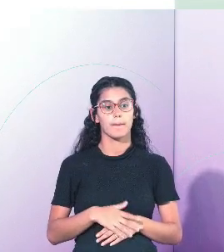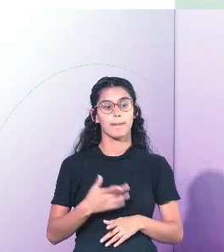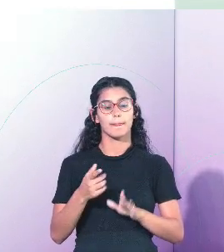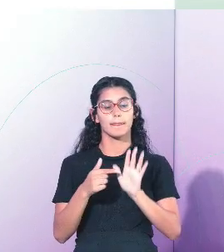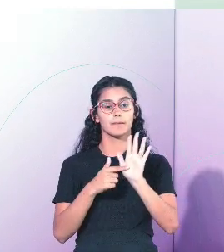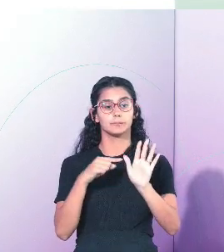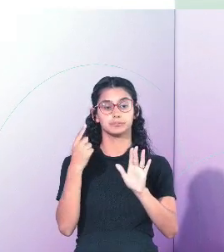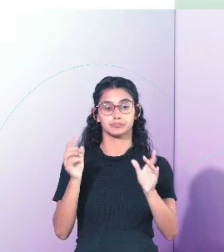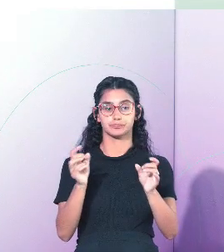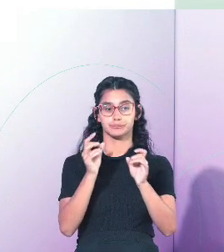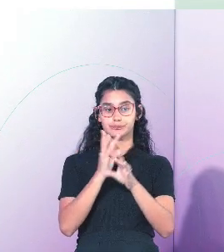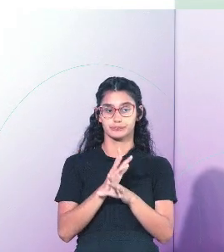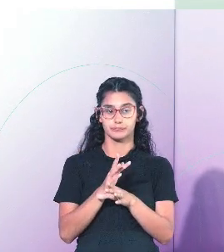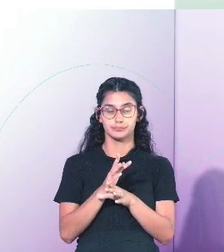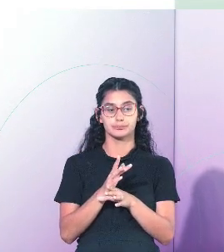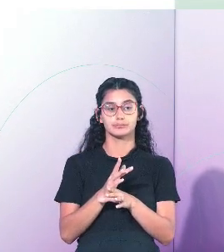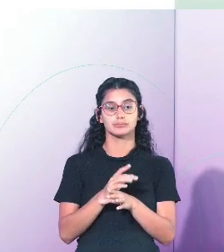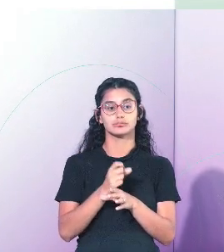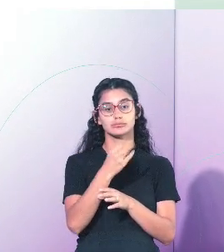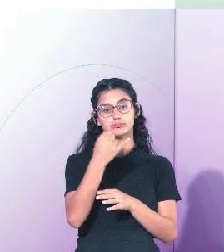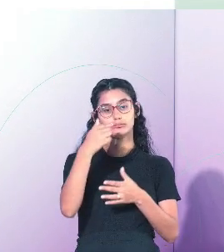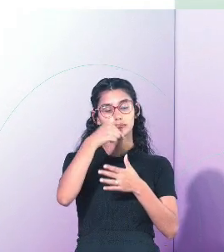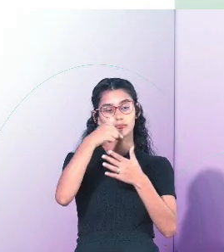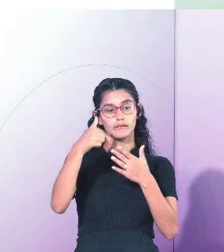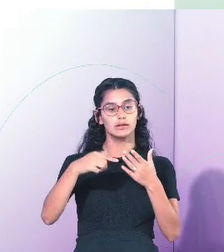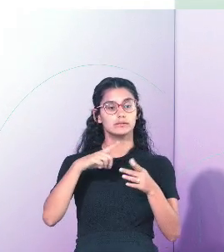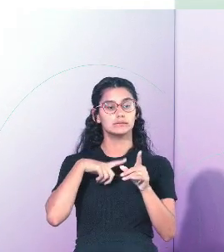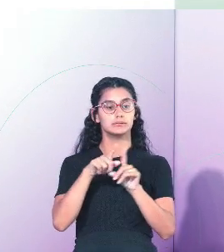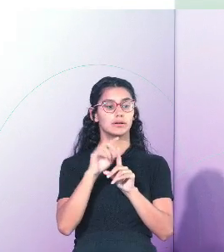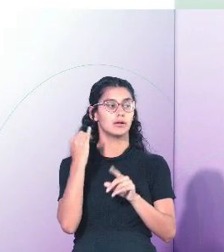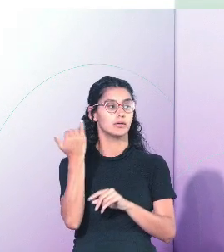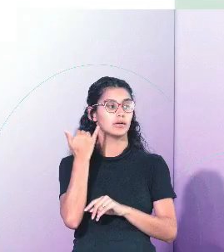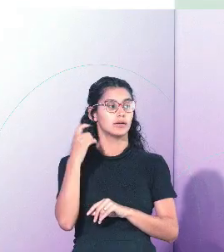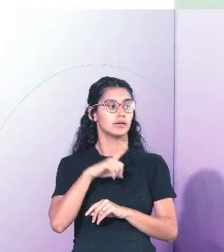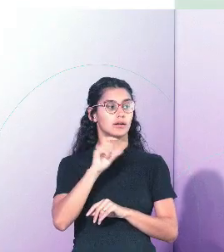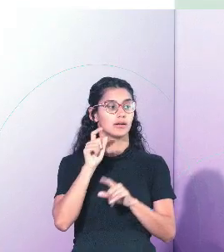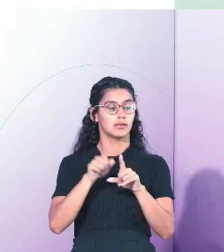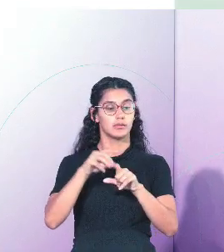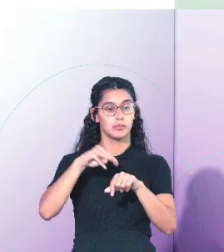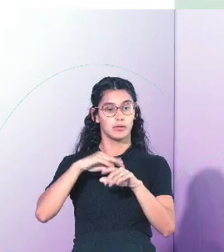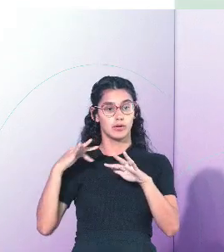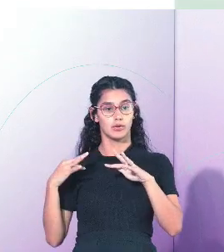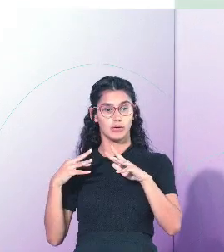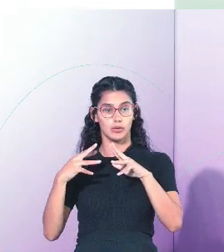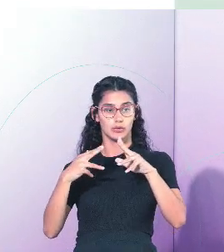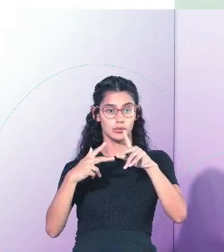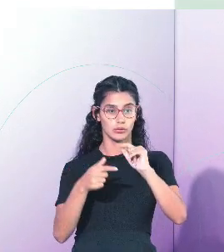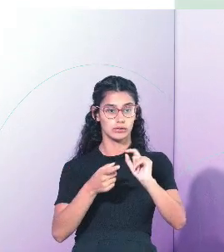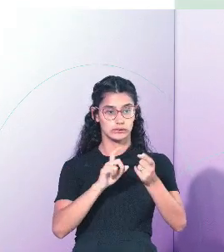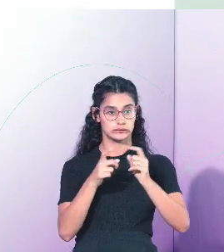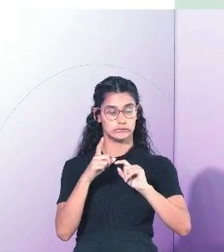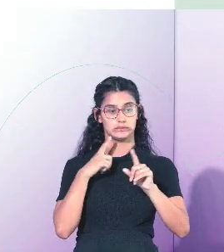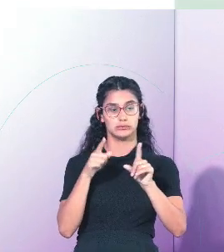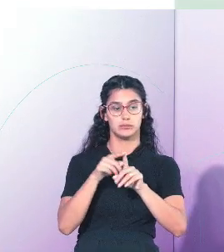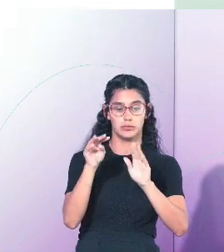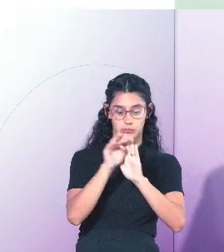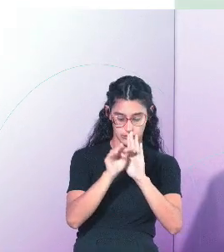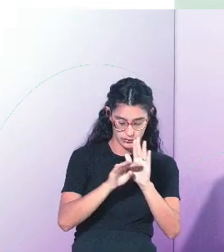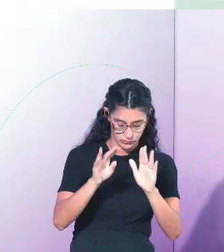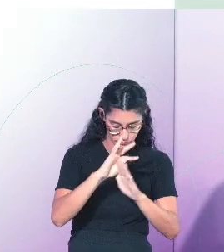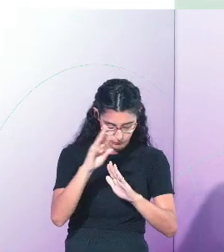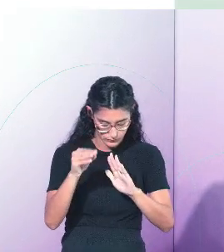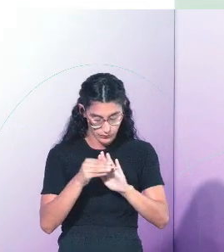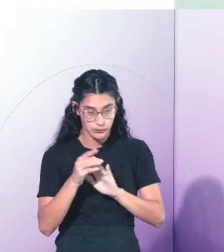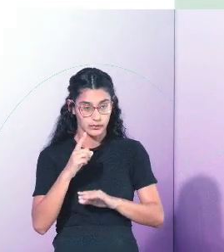só para a gente finalizar, alguns pontos importantes e que, durante todas essas reuniões e processos de